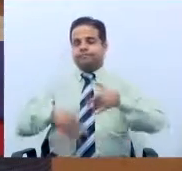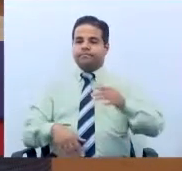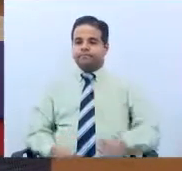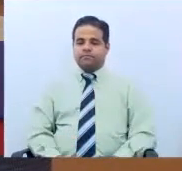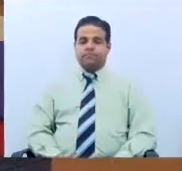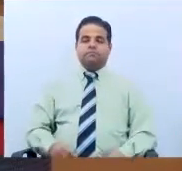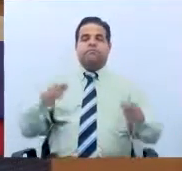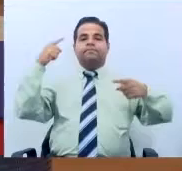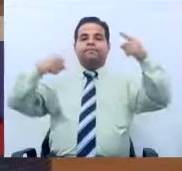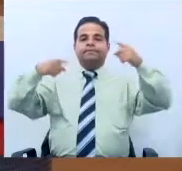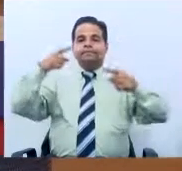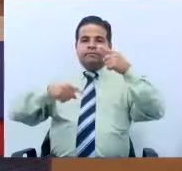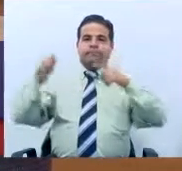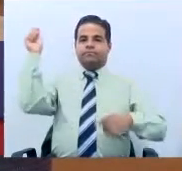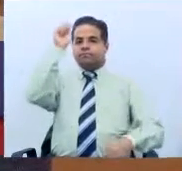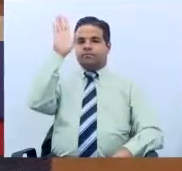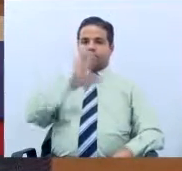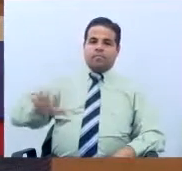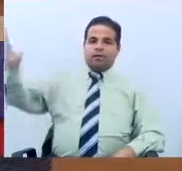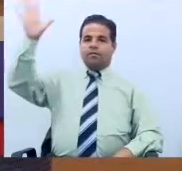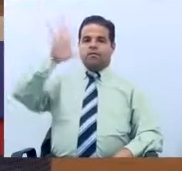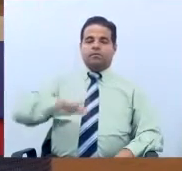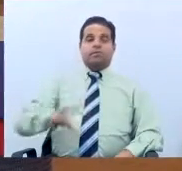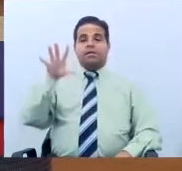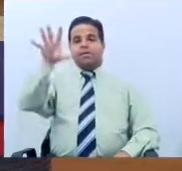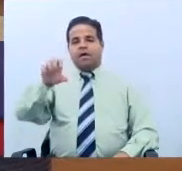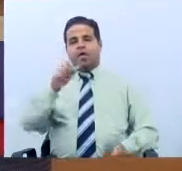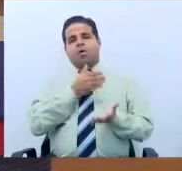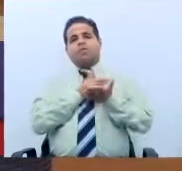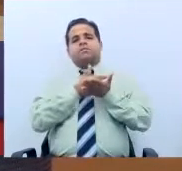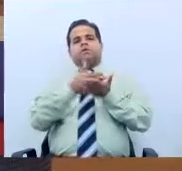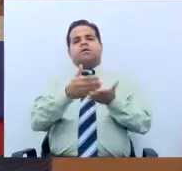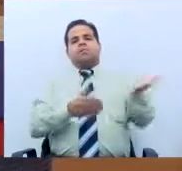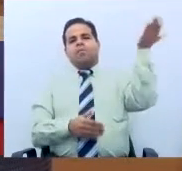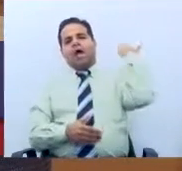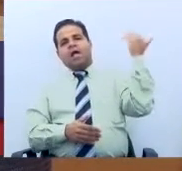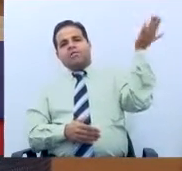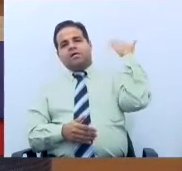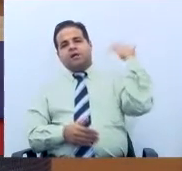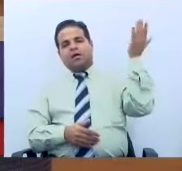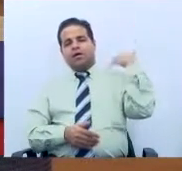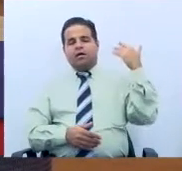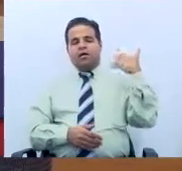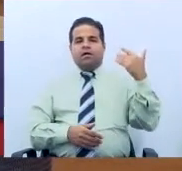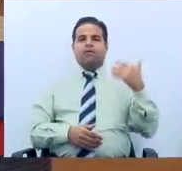da política nacional, você pegar desde o período